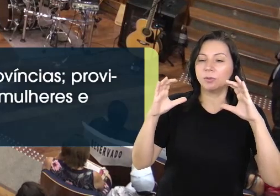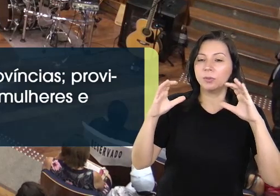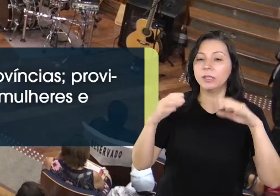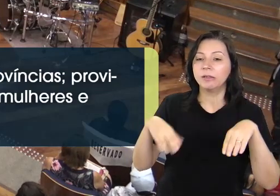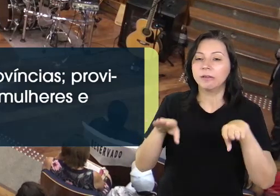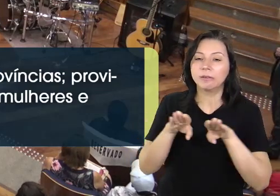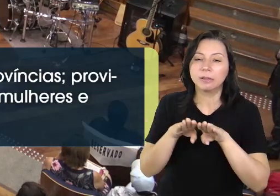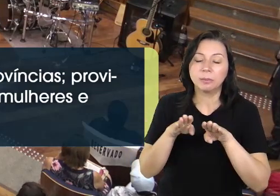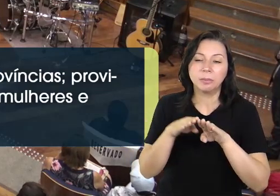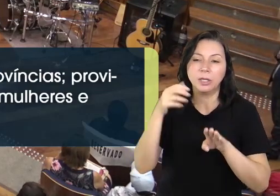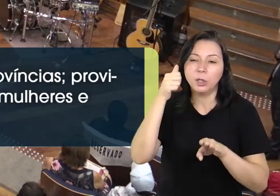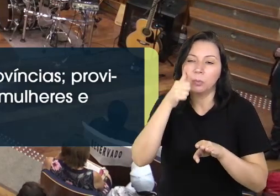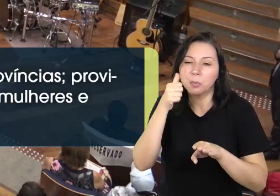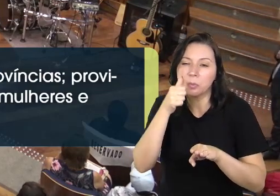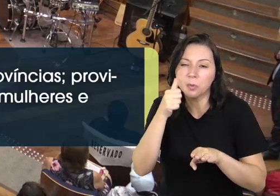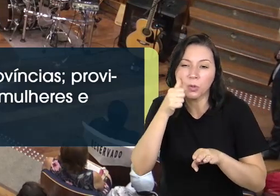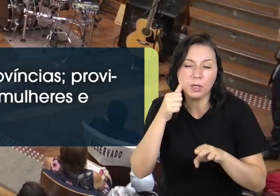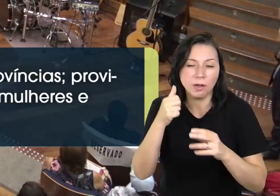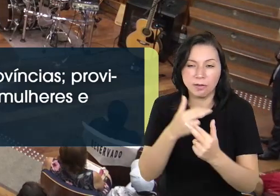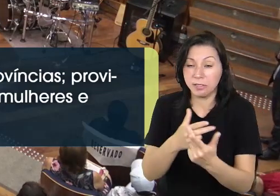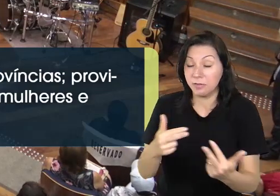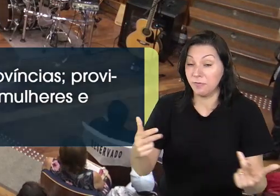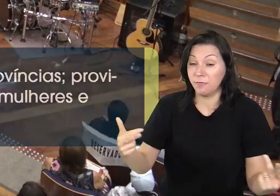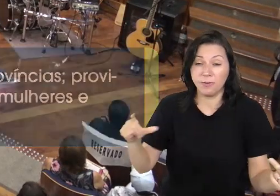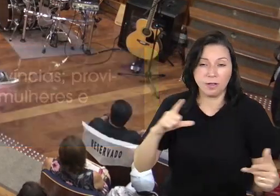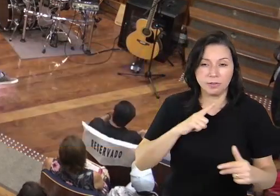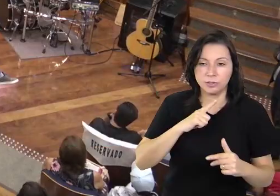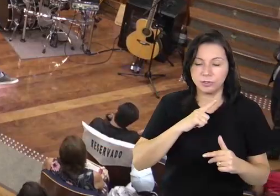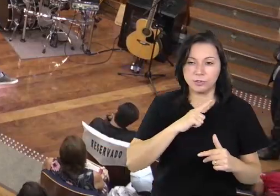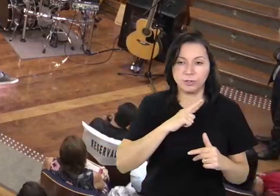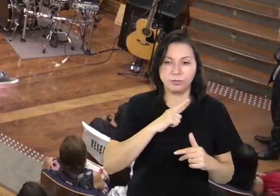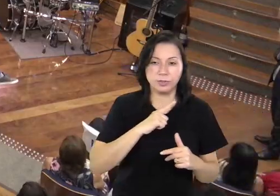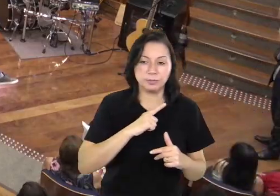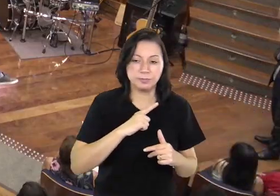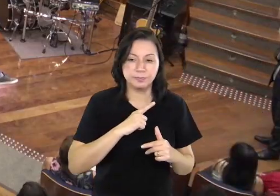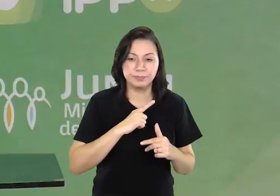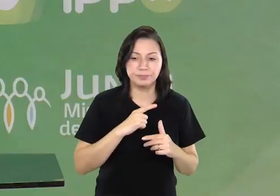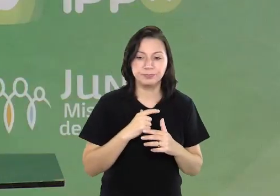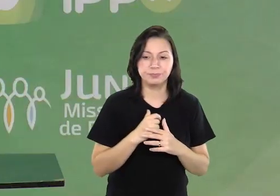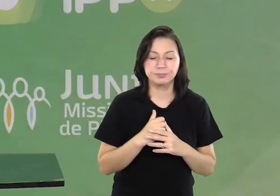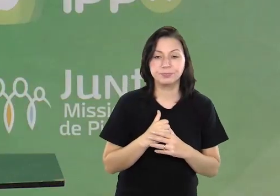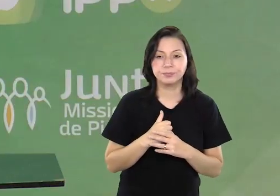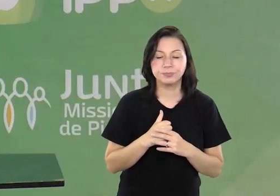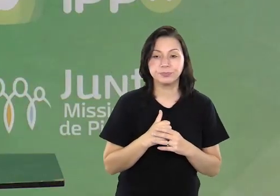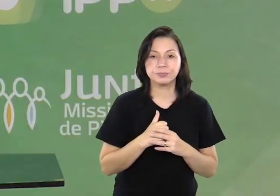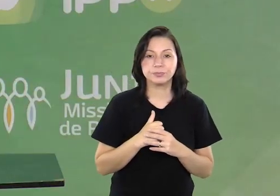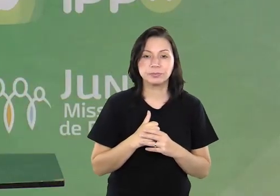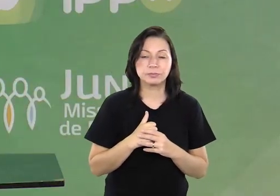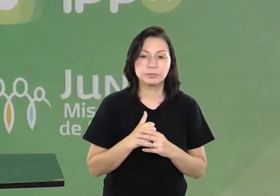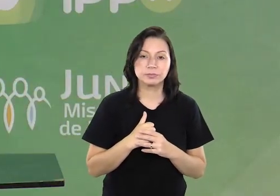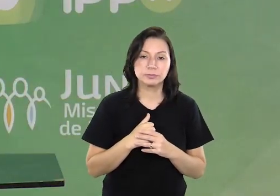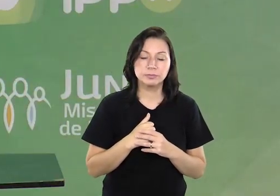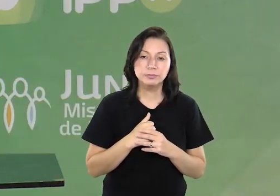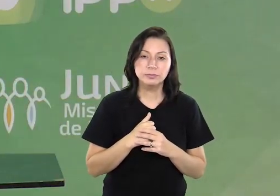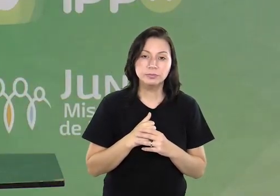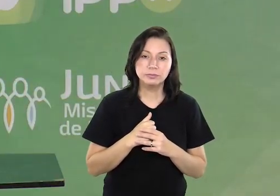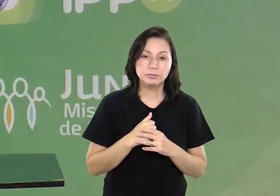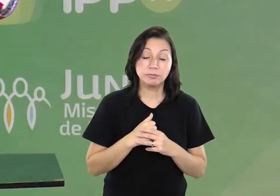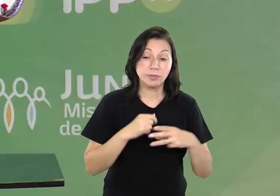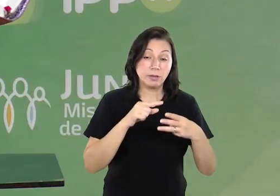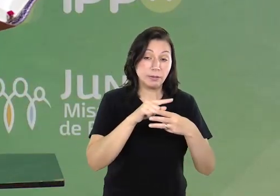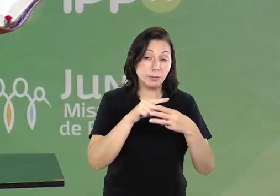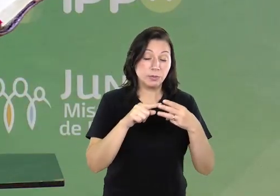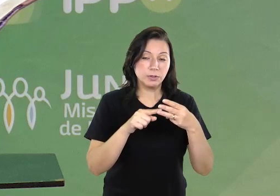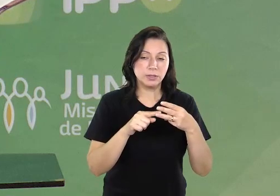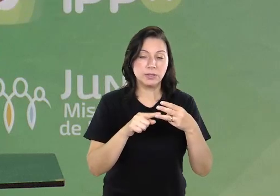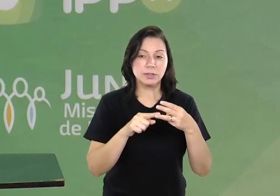e mulheres Vamos ver que nesta Procura da Felicidade dos Prazeres três Prazeres São mencionados